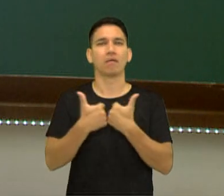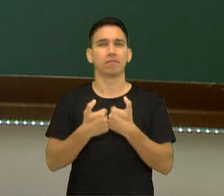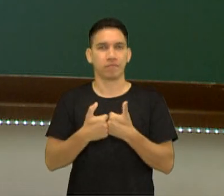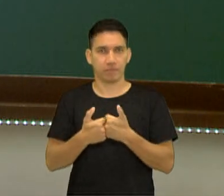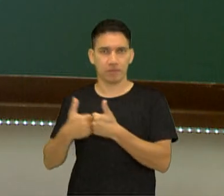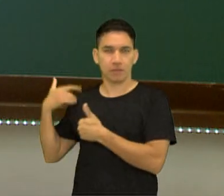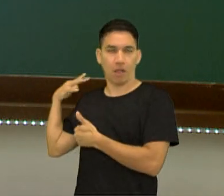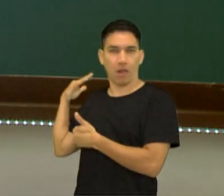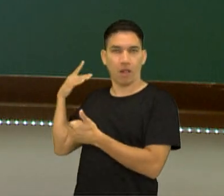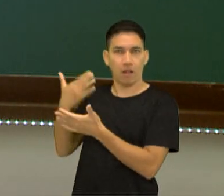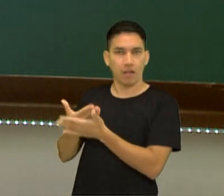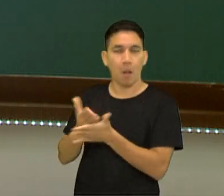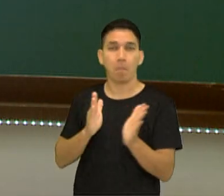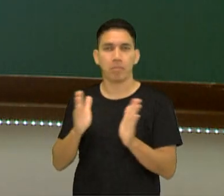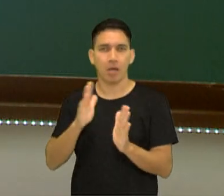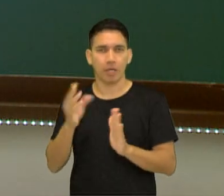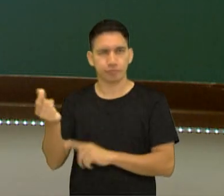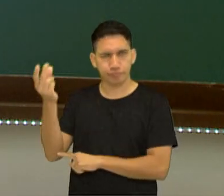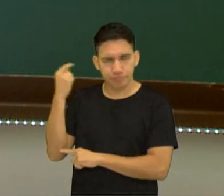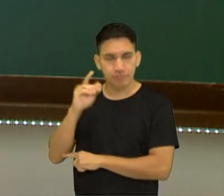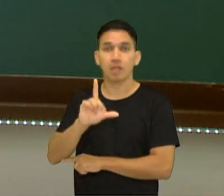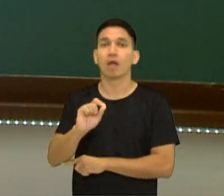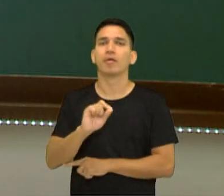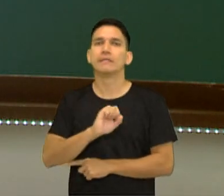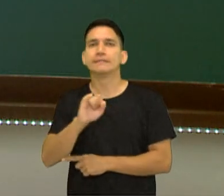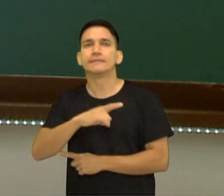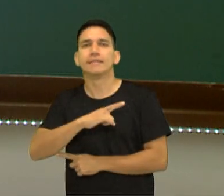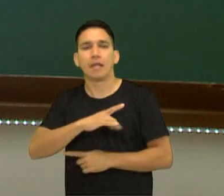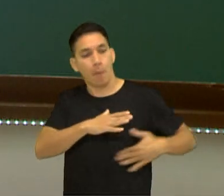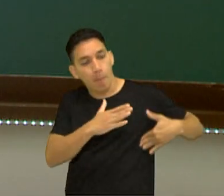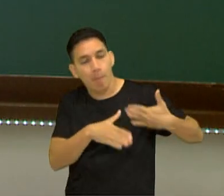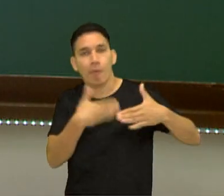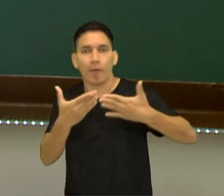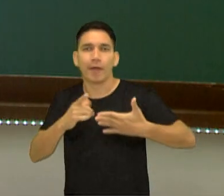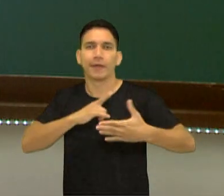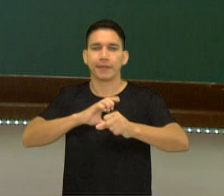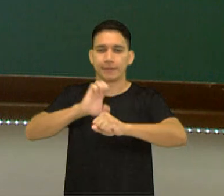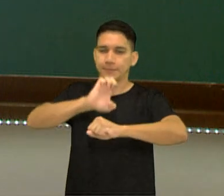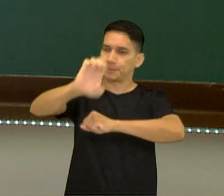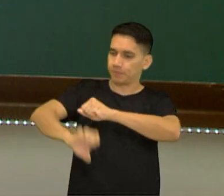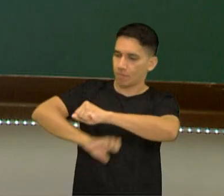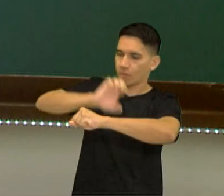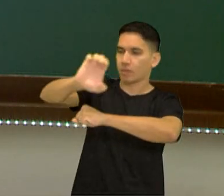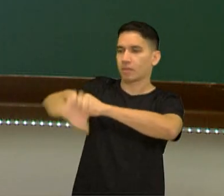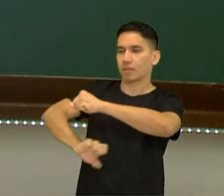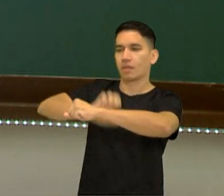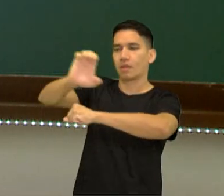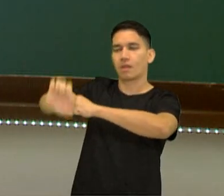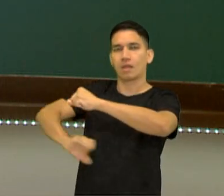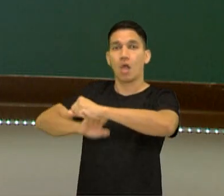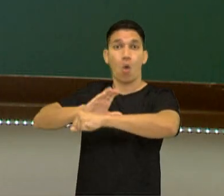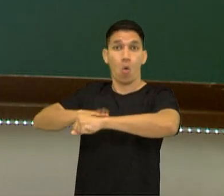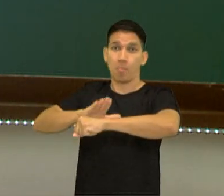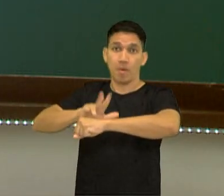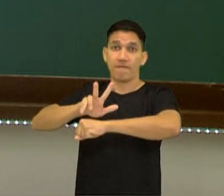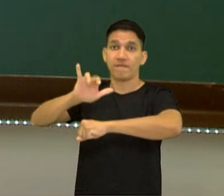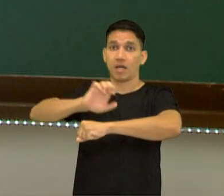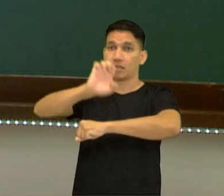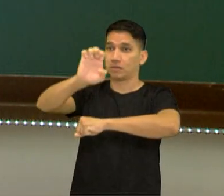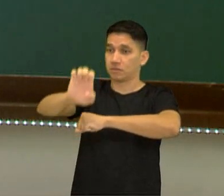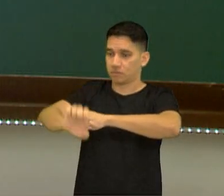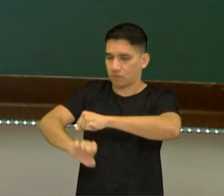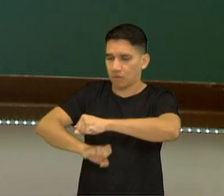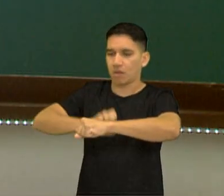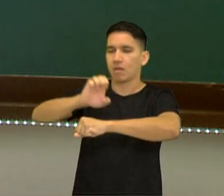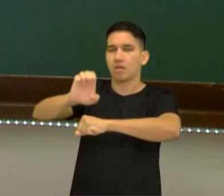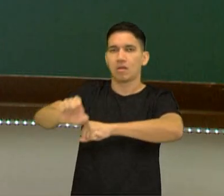conhecia nessa época, se eu tenho um processo ali, o elétron que está girando, um momento ele ia acabar perdendo